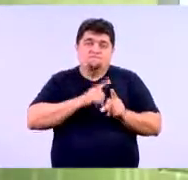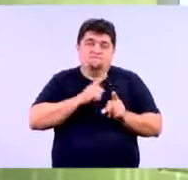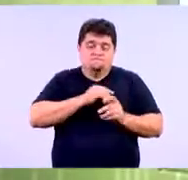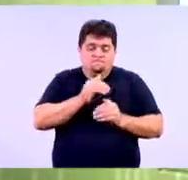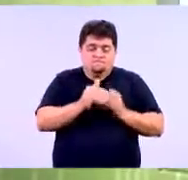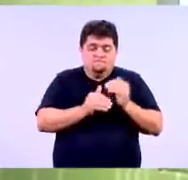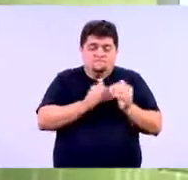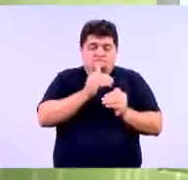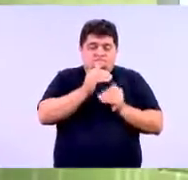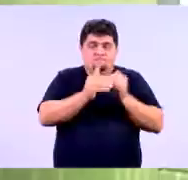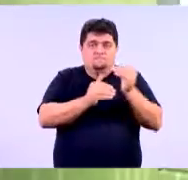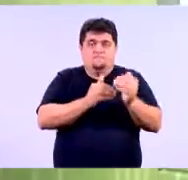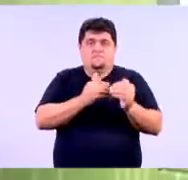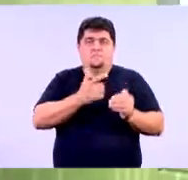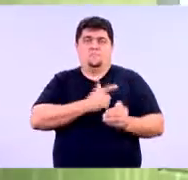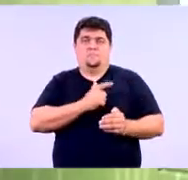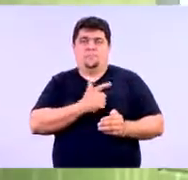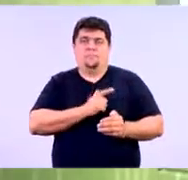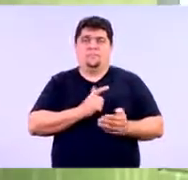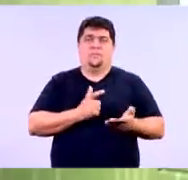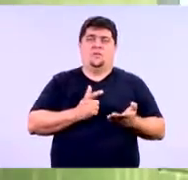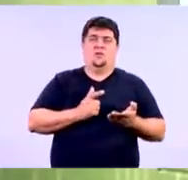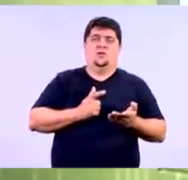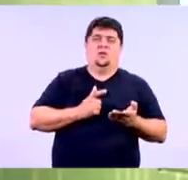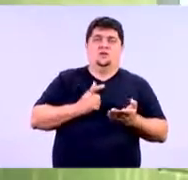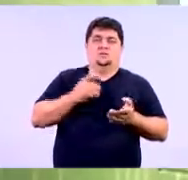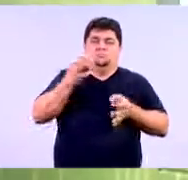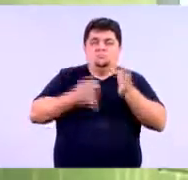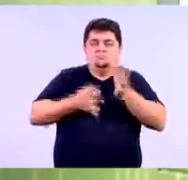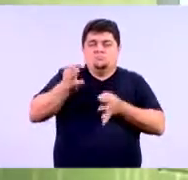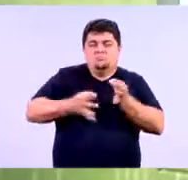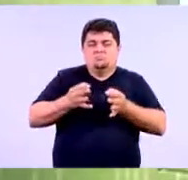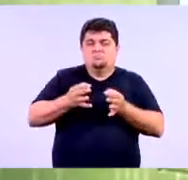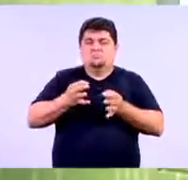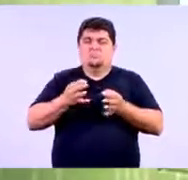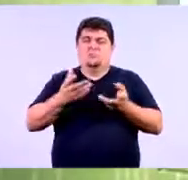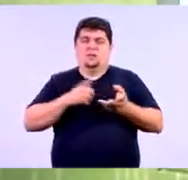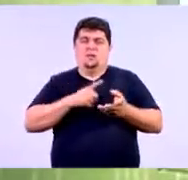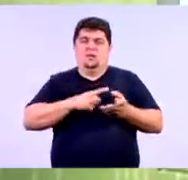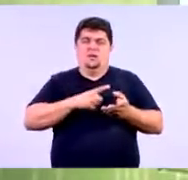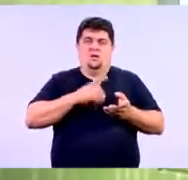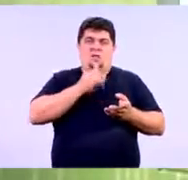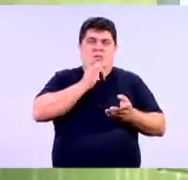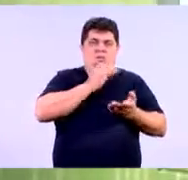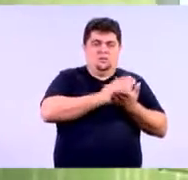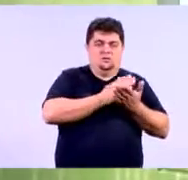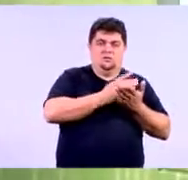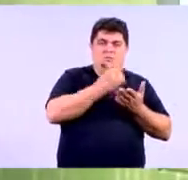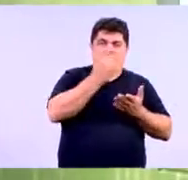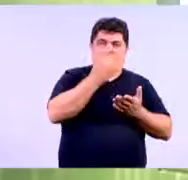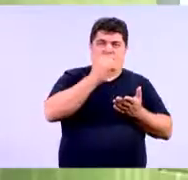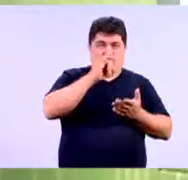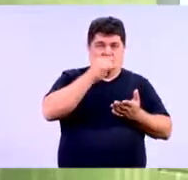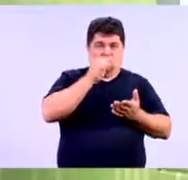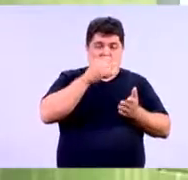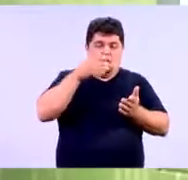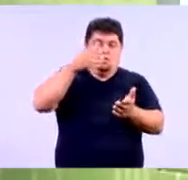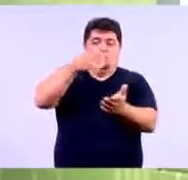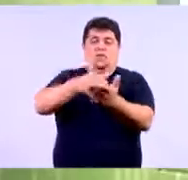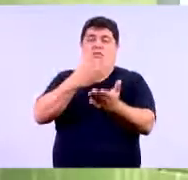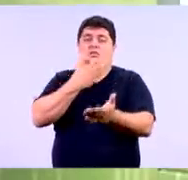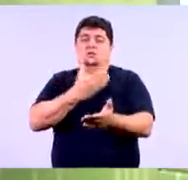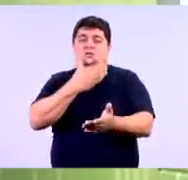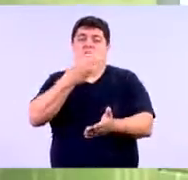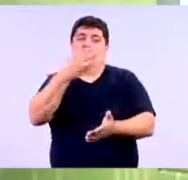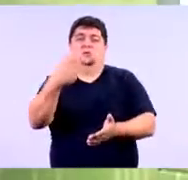promulgada num exercício financeiro, o exercício financeiro funciona do 1º de janeiro a 31 de dezembro. Então, uma vez que ela é publicada nesse